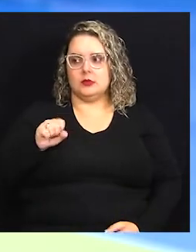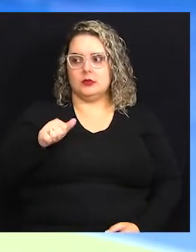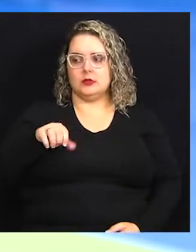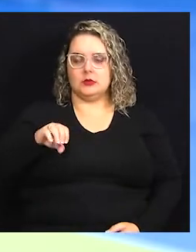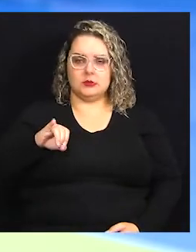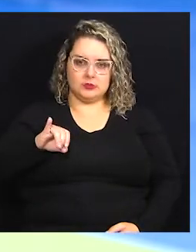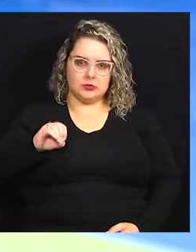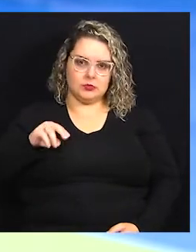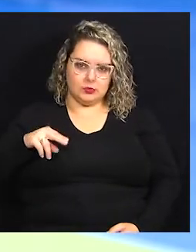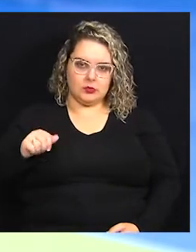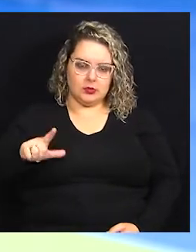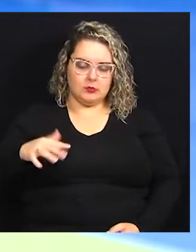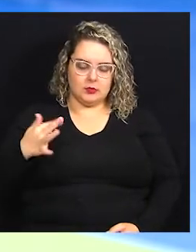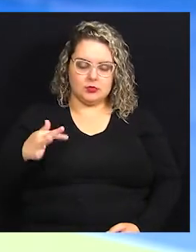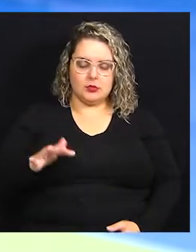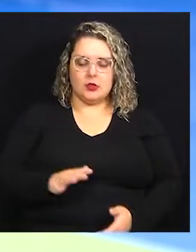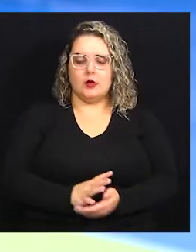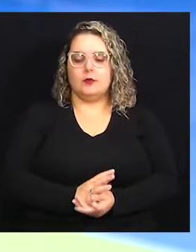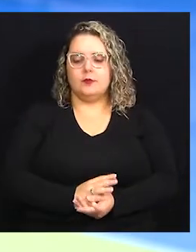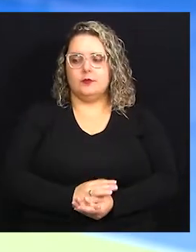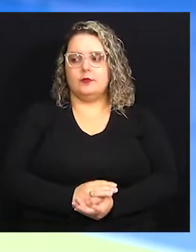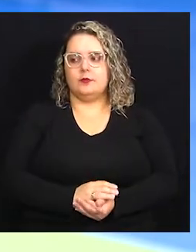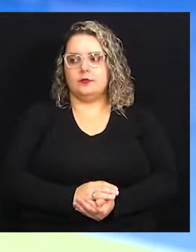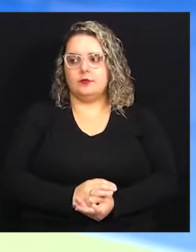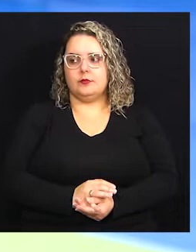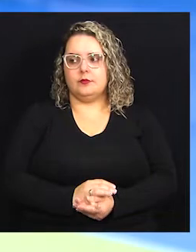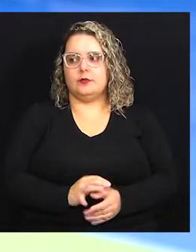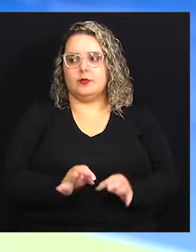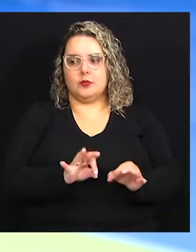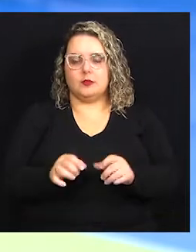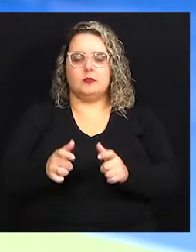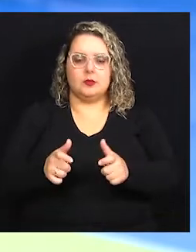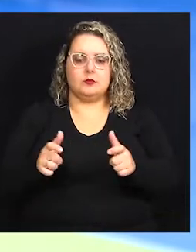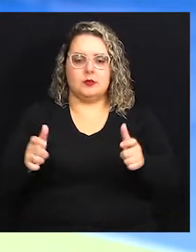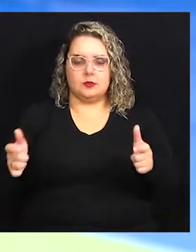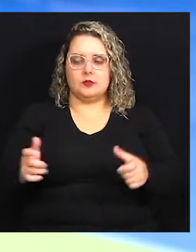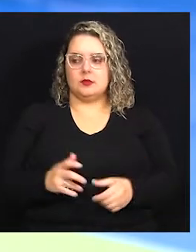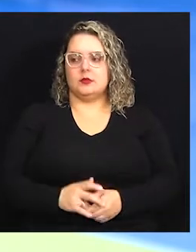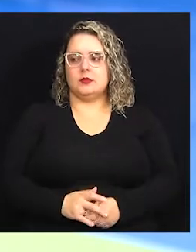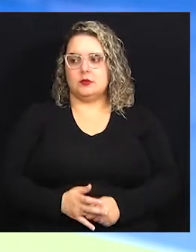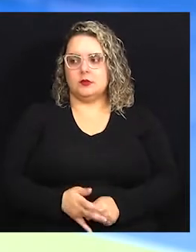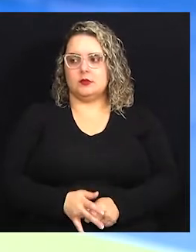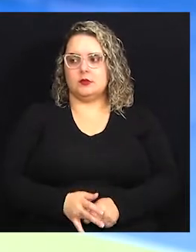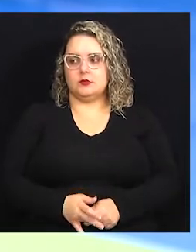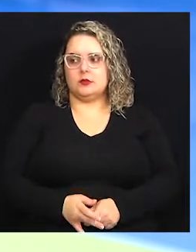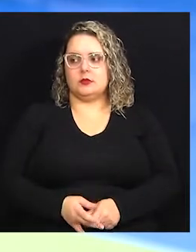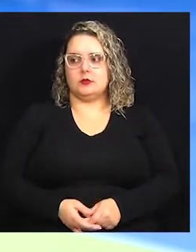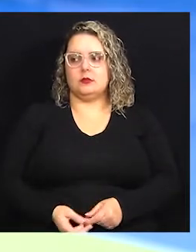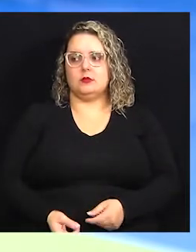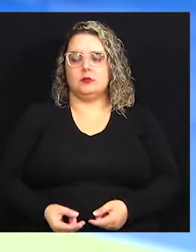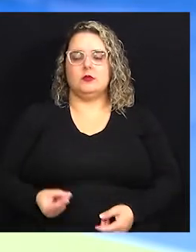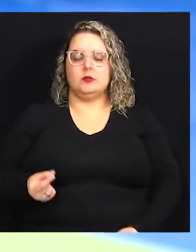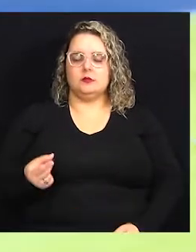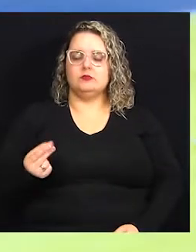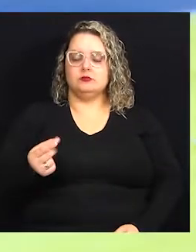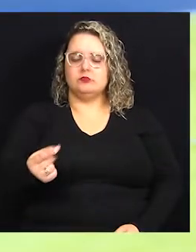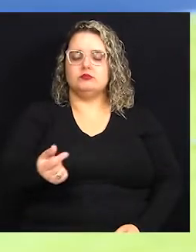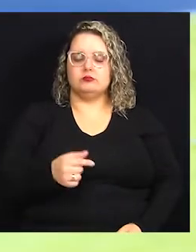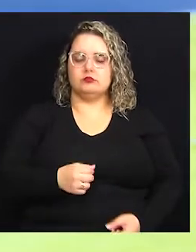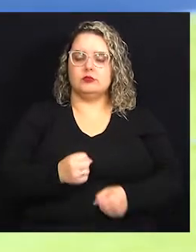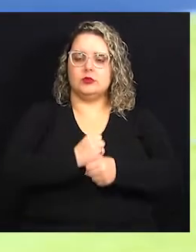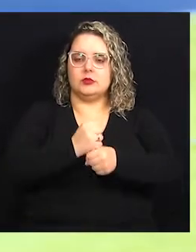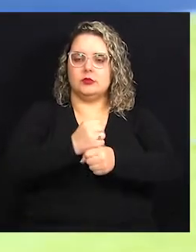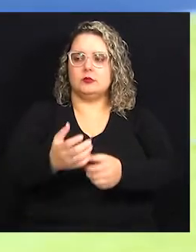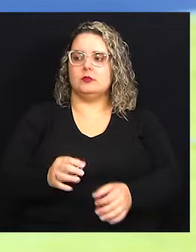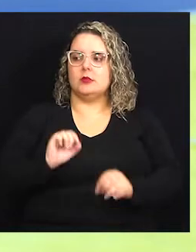né? E o projeto, graças a Deus, ele tá crescendo e vai virar vindouro por muitos e muitos anos. Para quem está